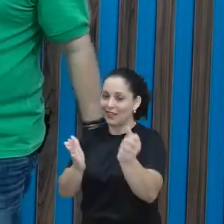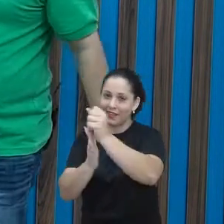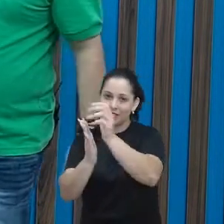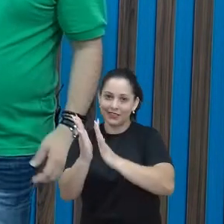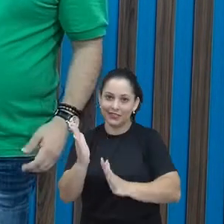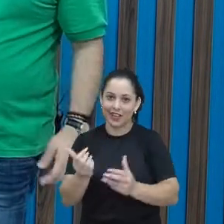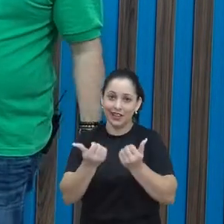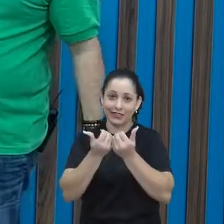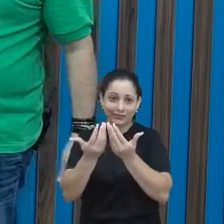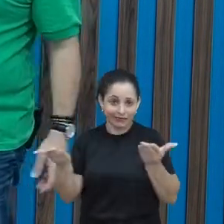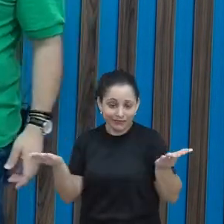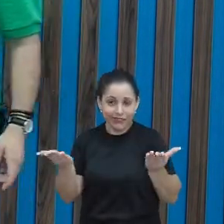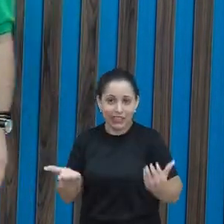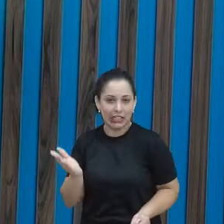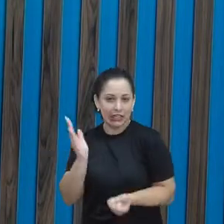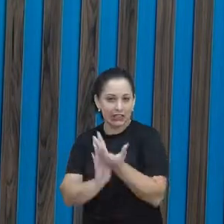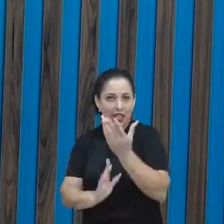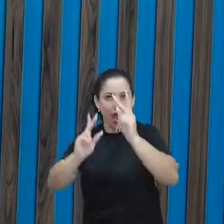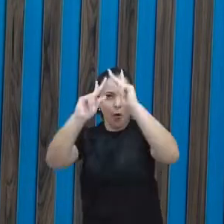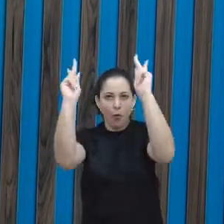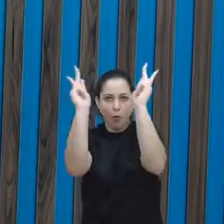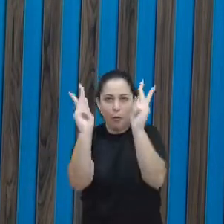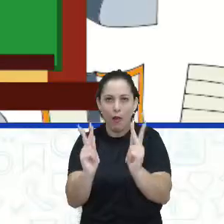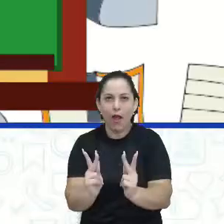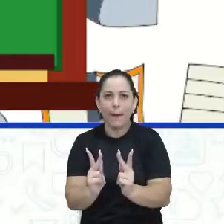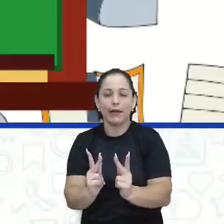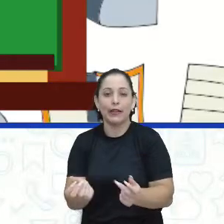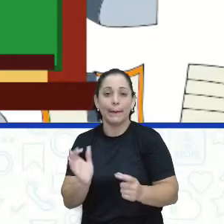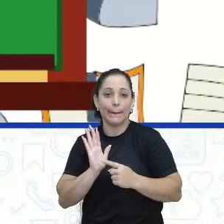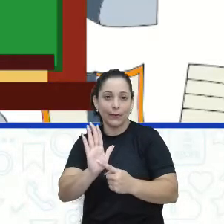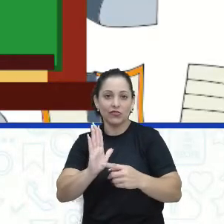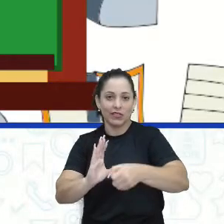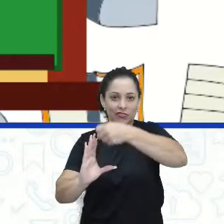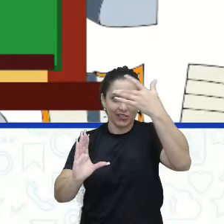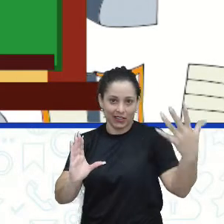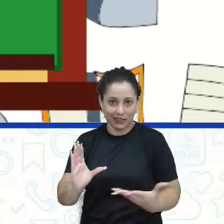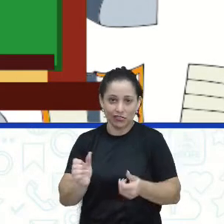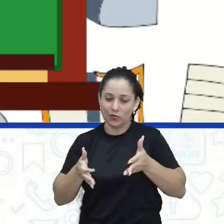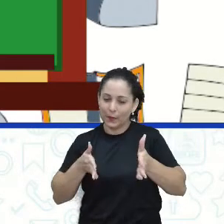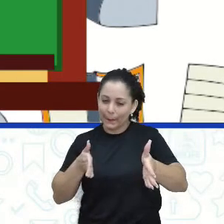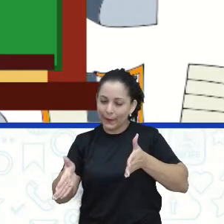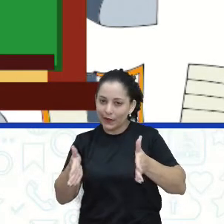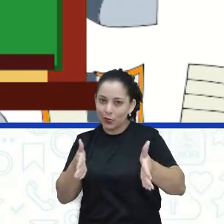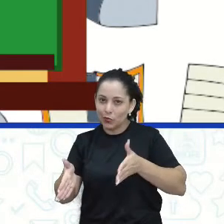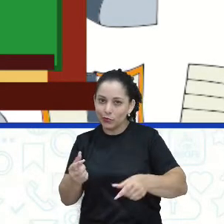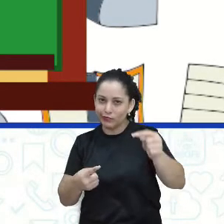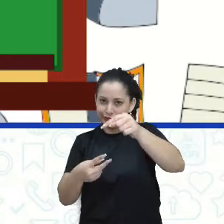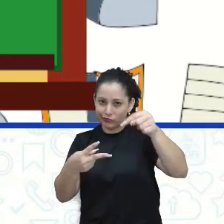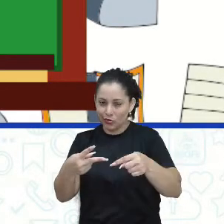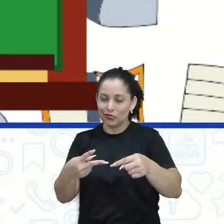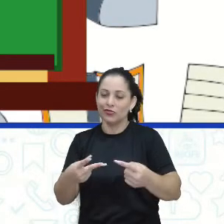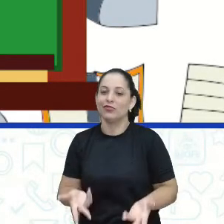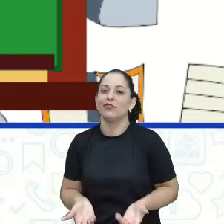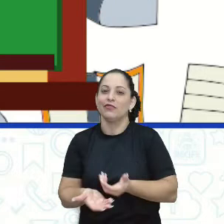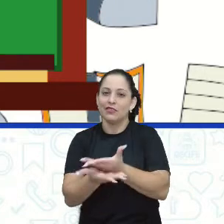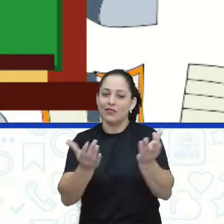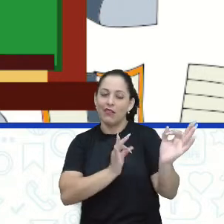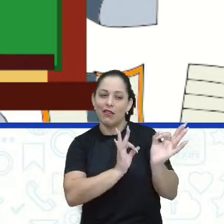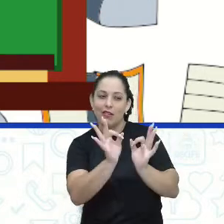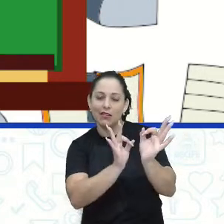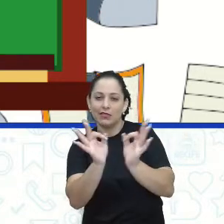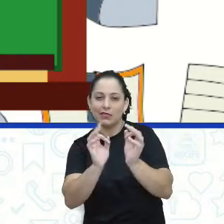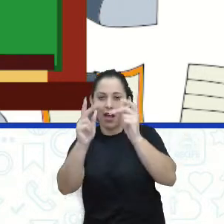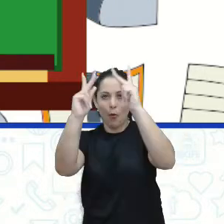atividade. Construa um mapa mental apresentando as principais características do neocolonialismo e imperialismo. Você vai tentar organizar lá